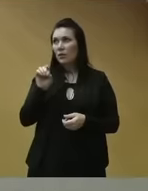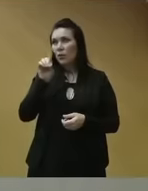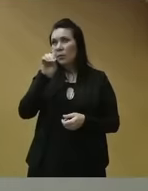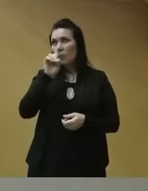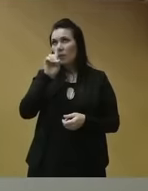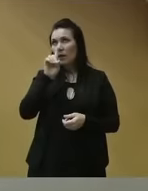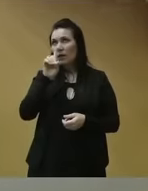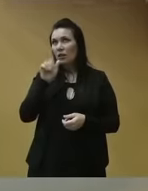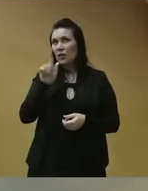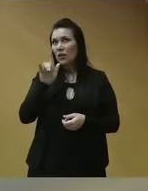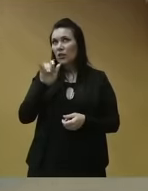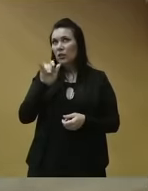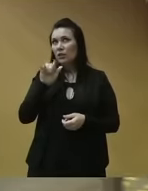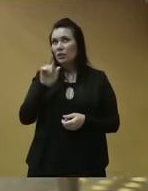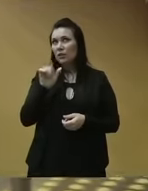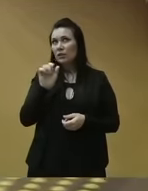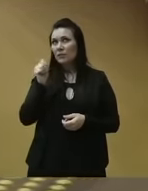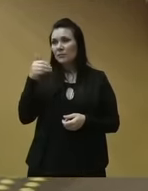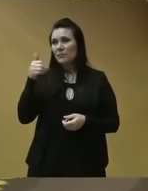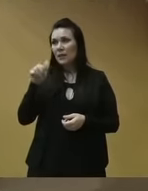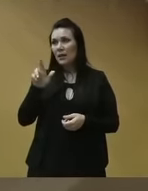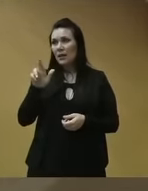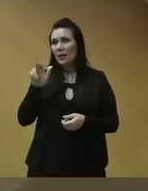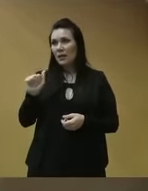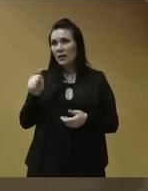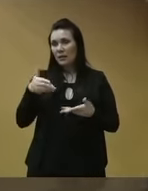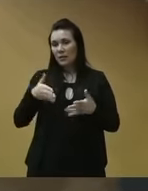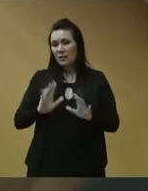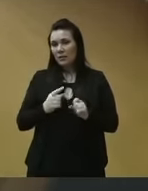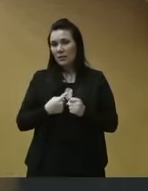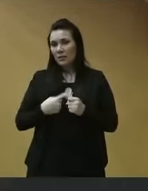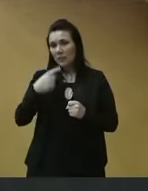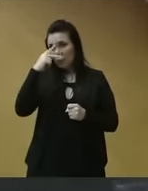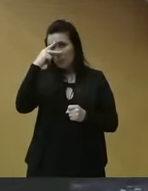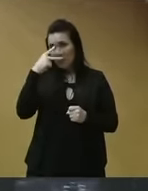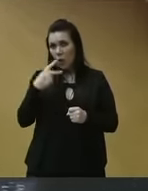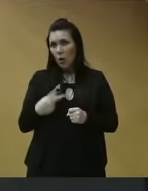Gismara Terezinha Dias, natural de Pelotas.